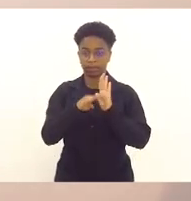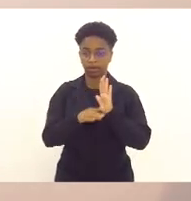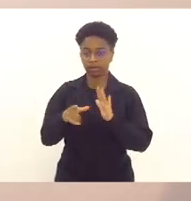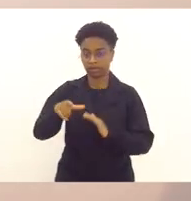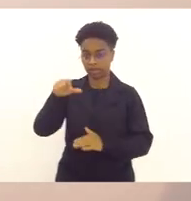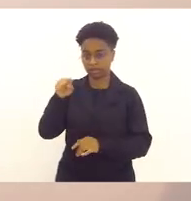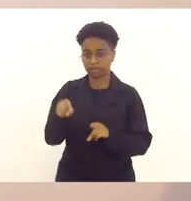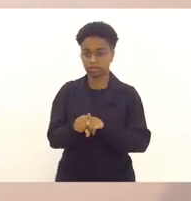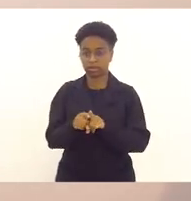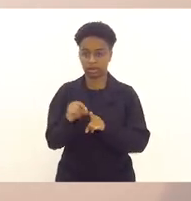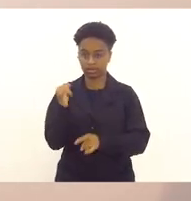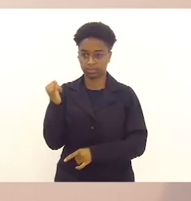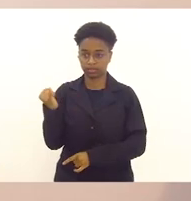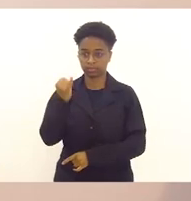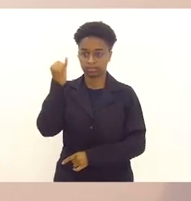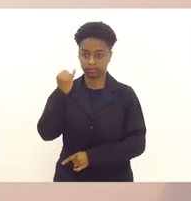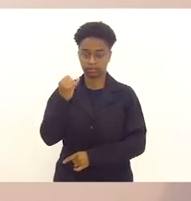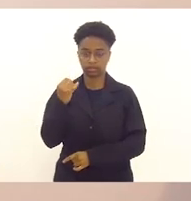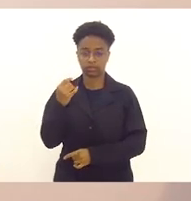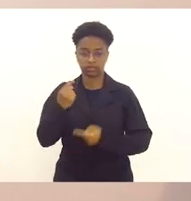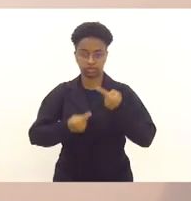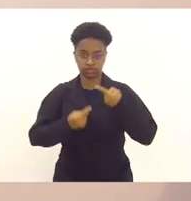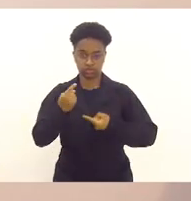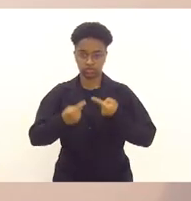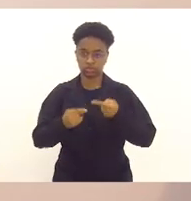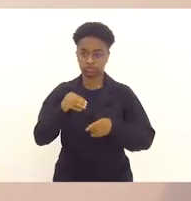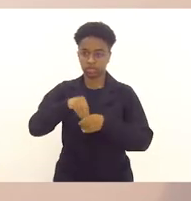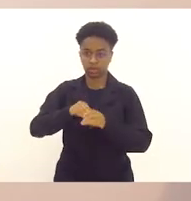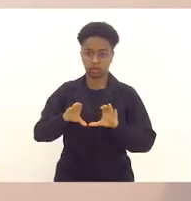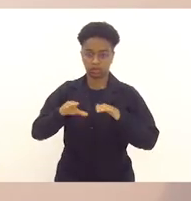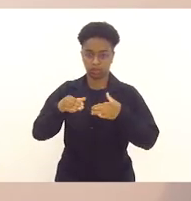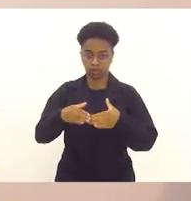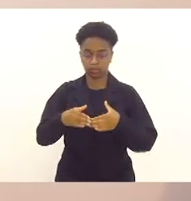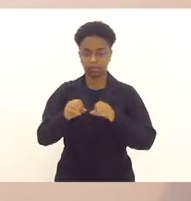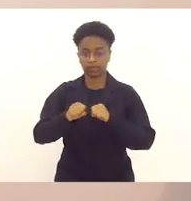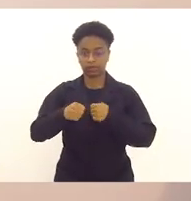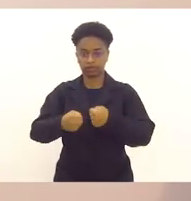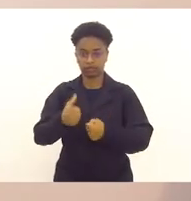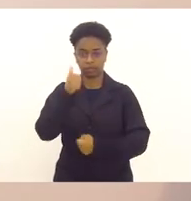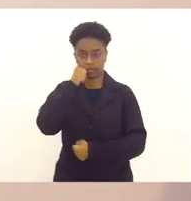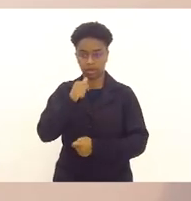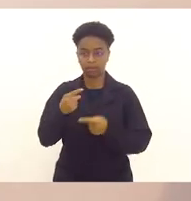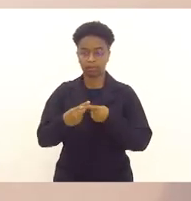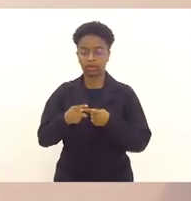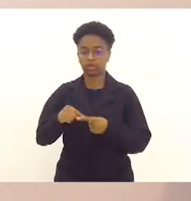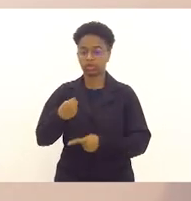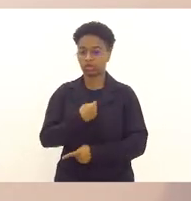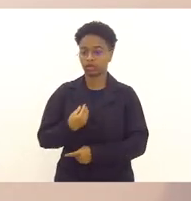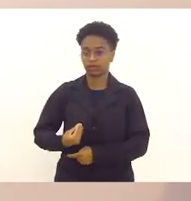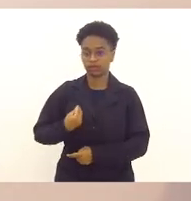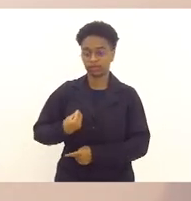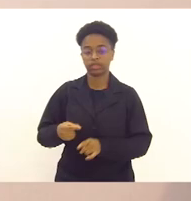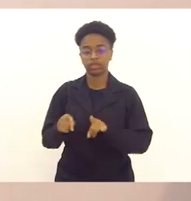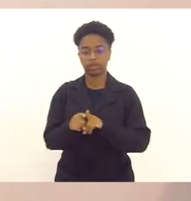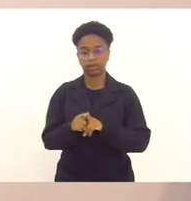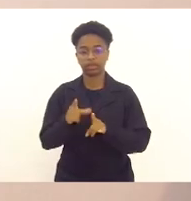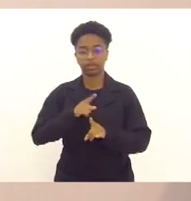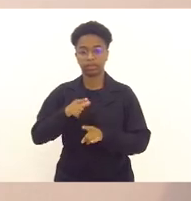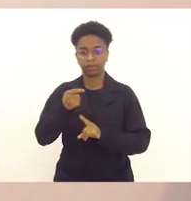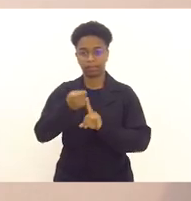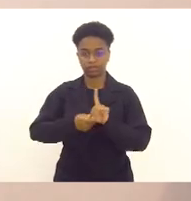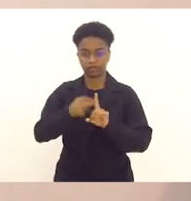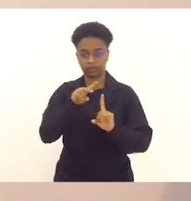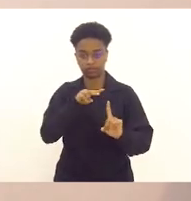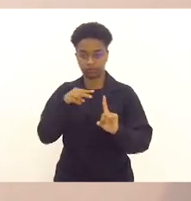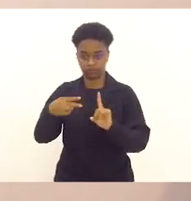é muito importante você pautada na comissão de defesa das mulheres porque existimos estamos no mês da visibilidade lésbica